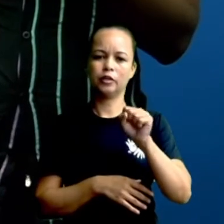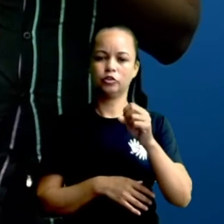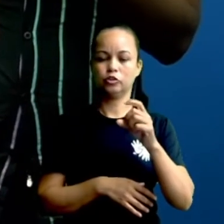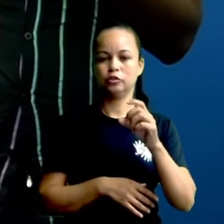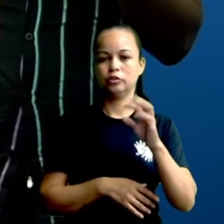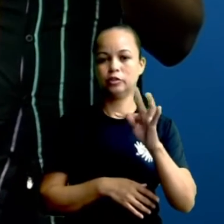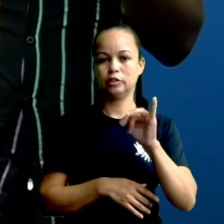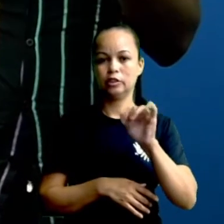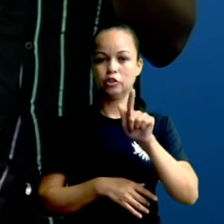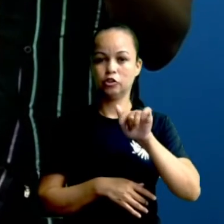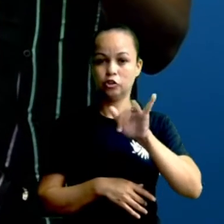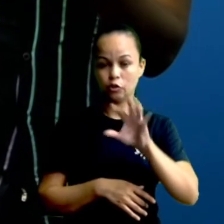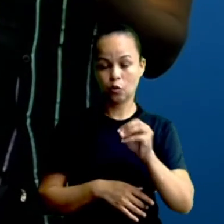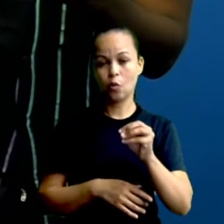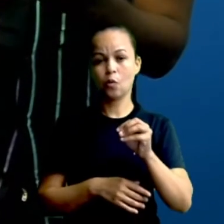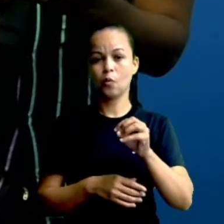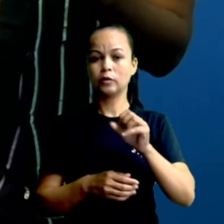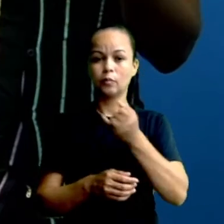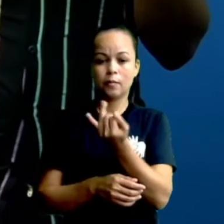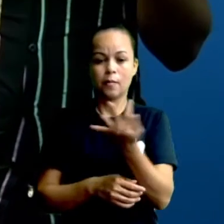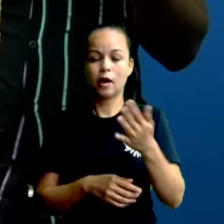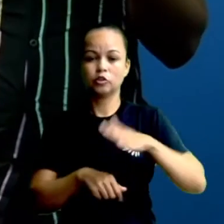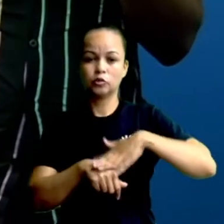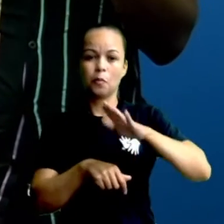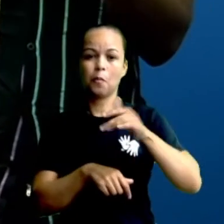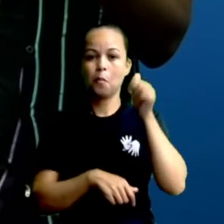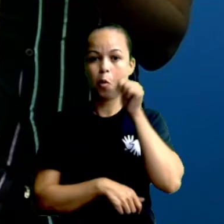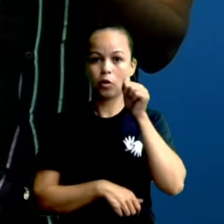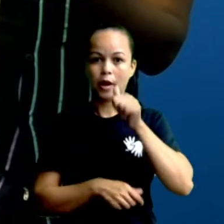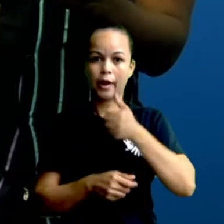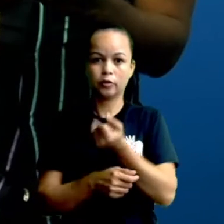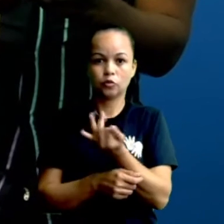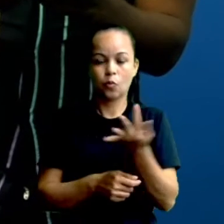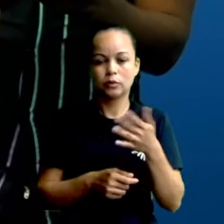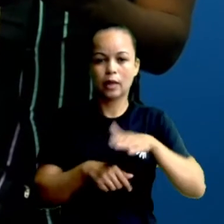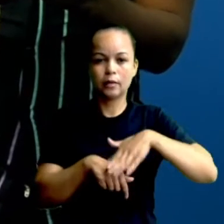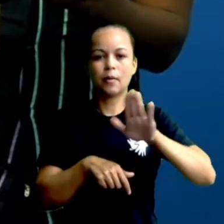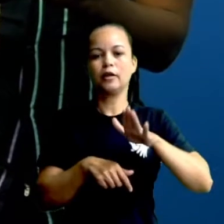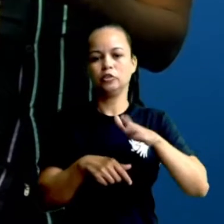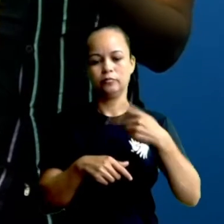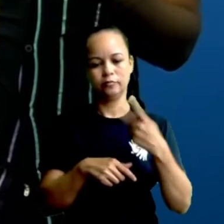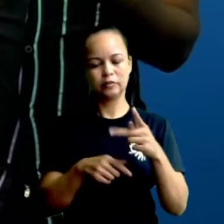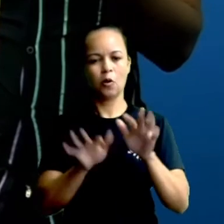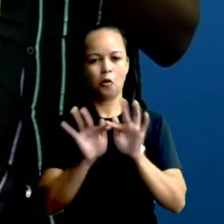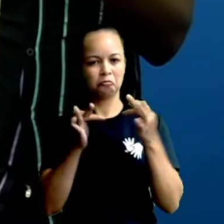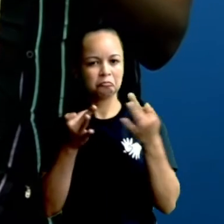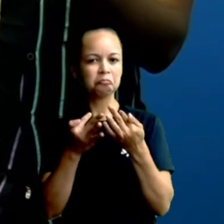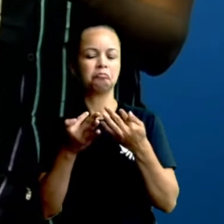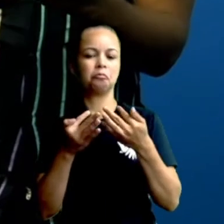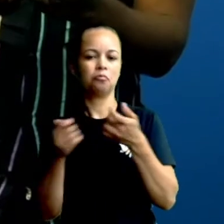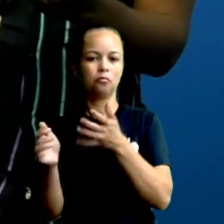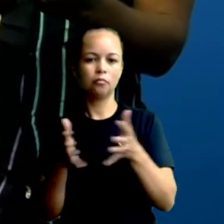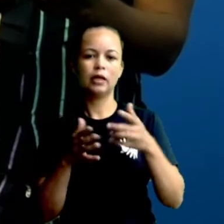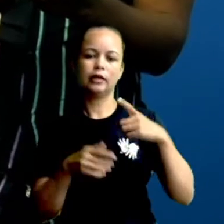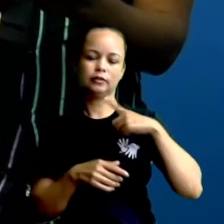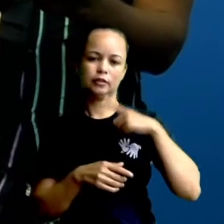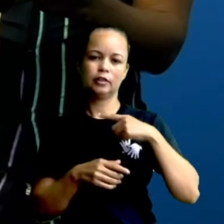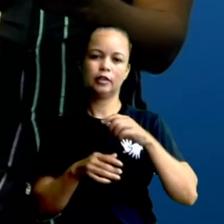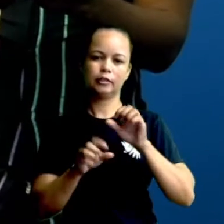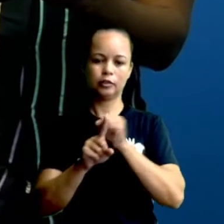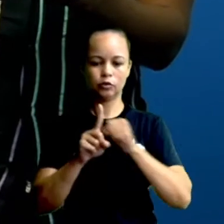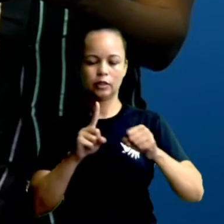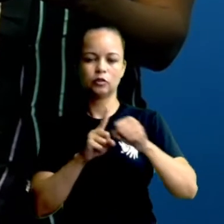Quanto mais mulheres tivessem em sua família, mais prestígio tinha aquela taba, mais prestígio tinha aquela família dentro